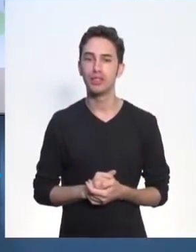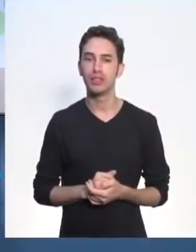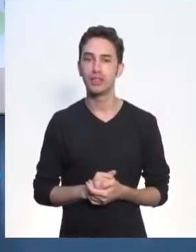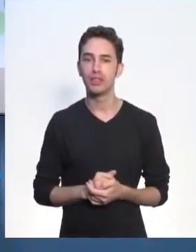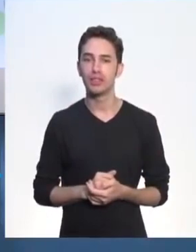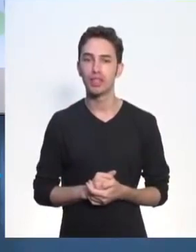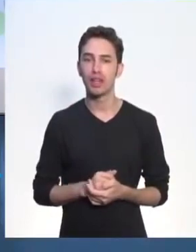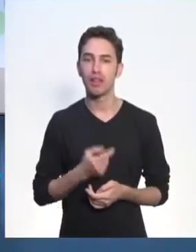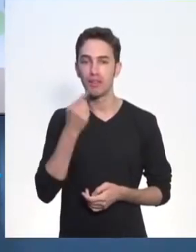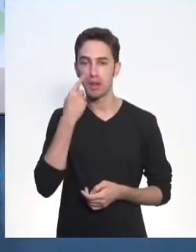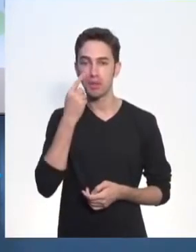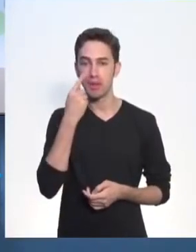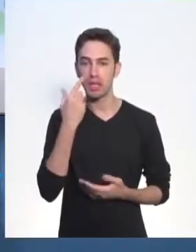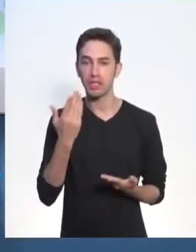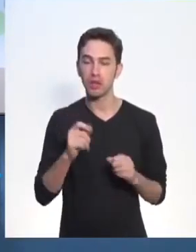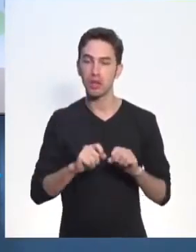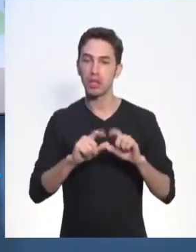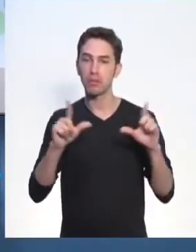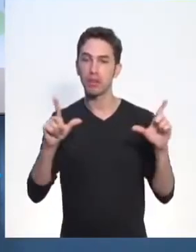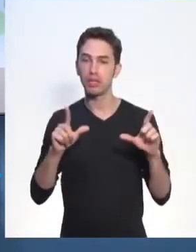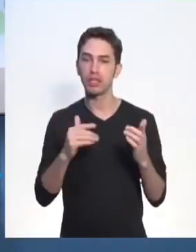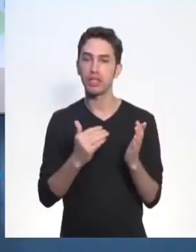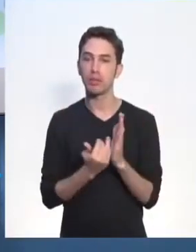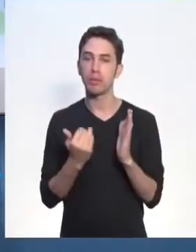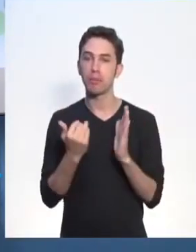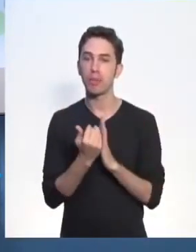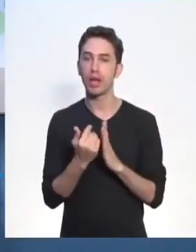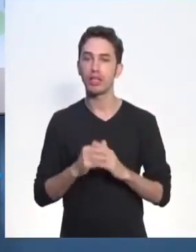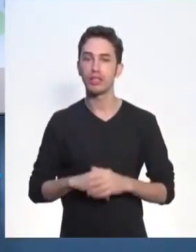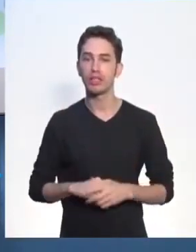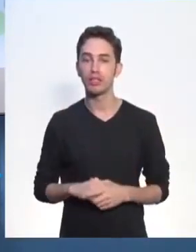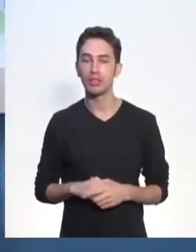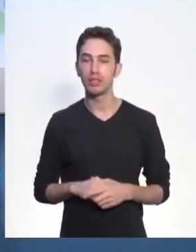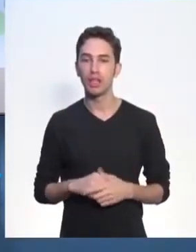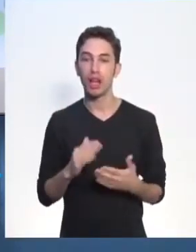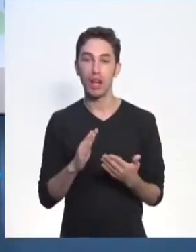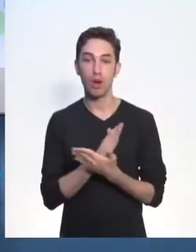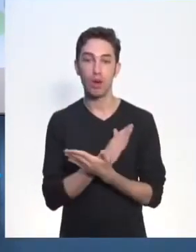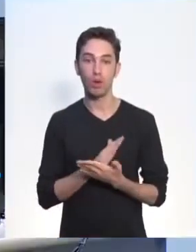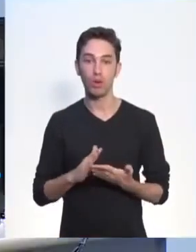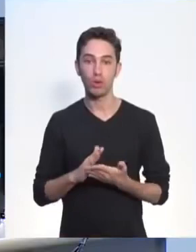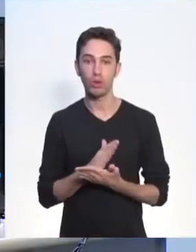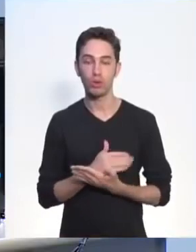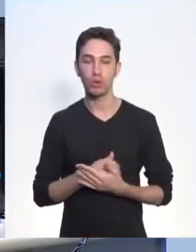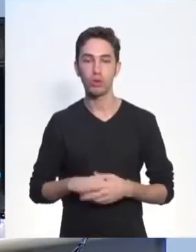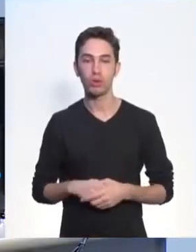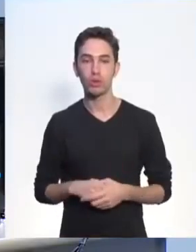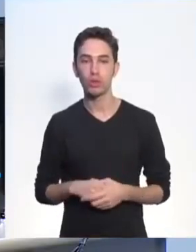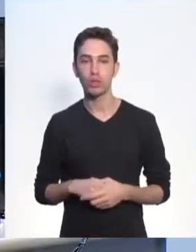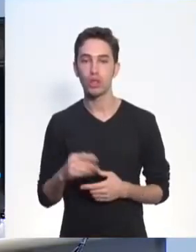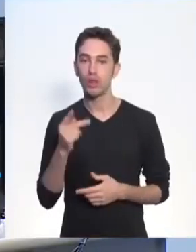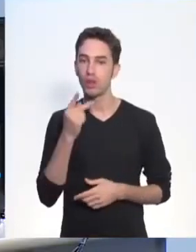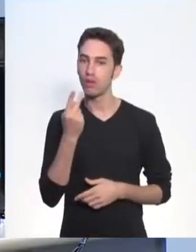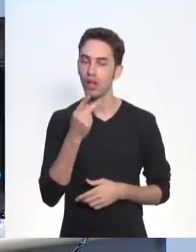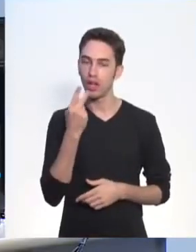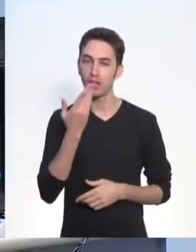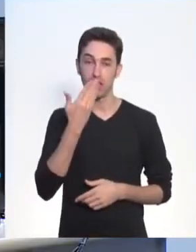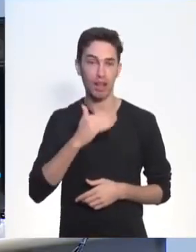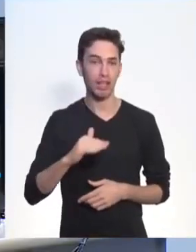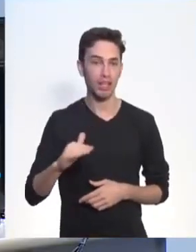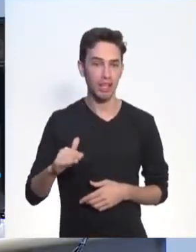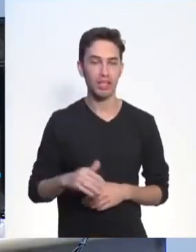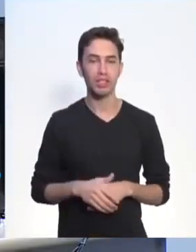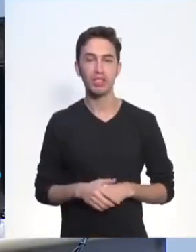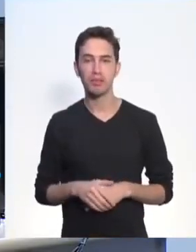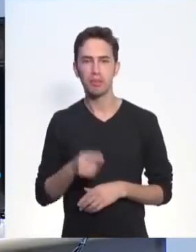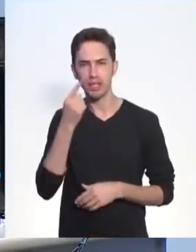Vamos ver o que apareceu mais um pouquinho aqui, ó. Alguns estão falando da criança, mas a gente